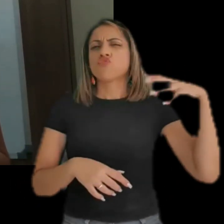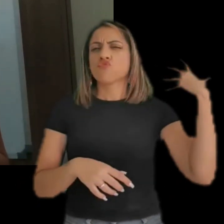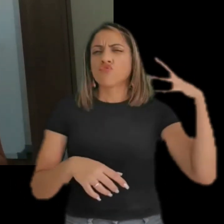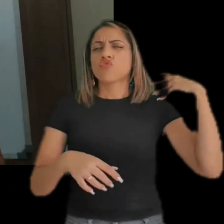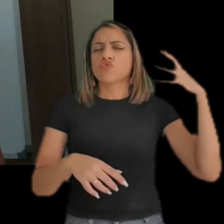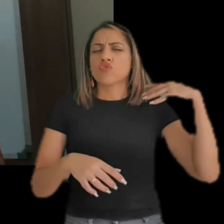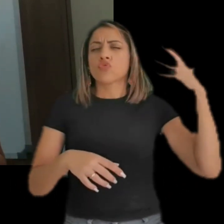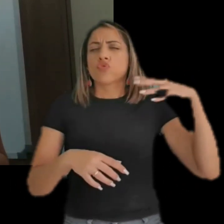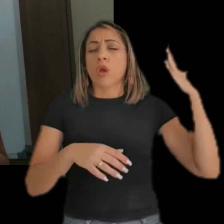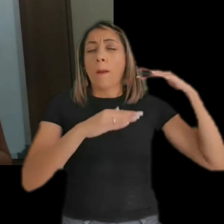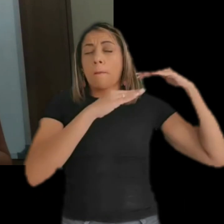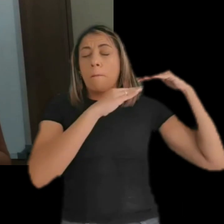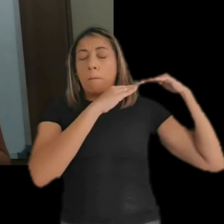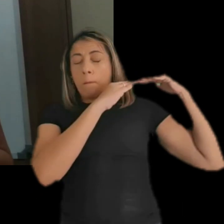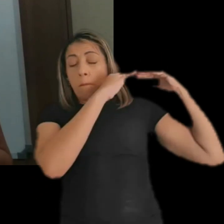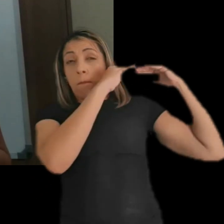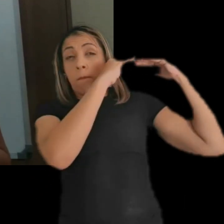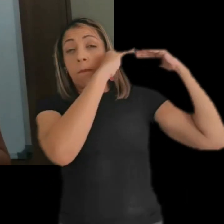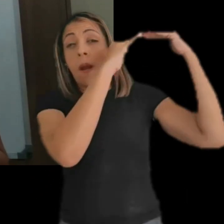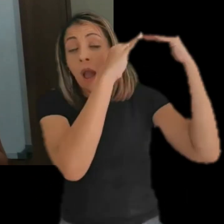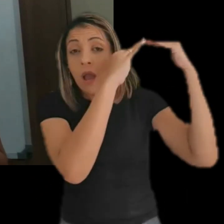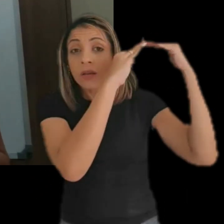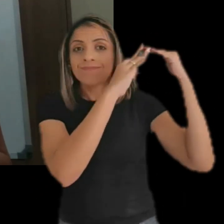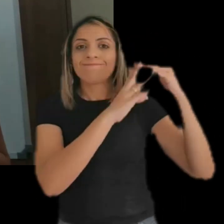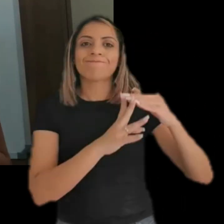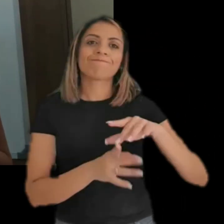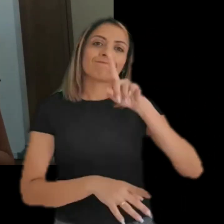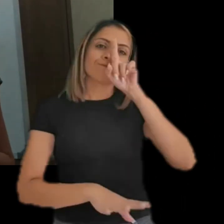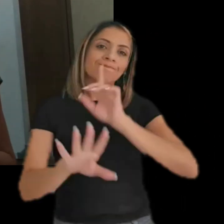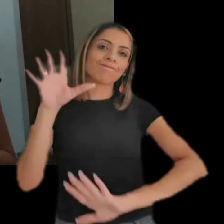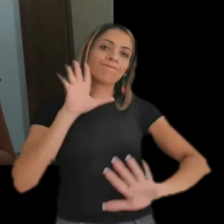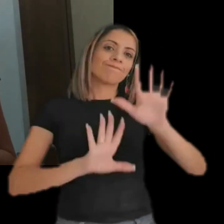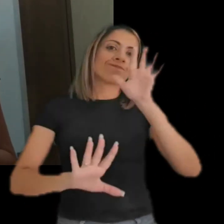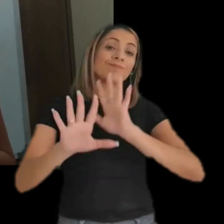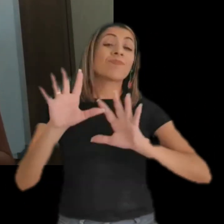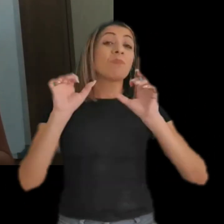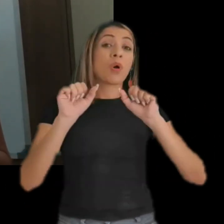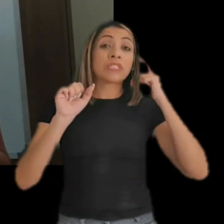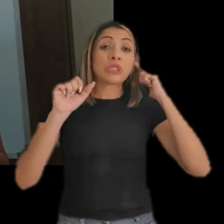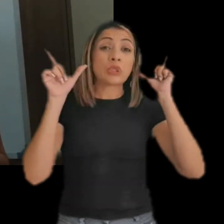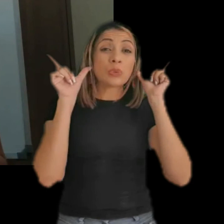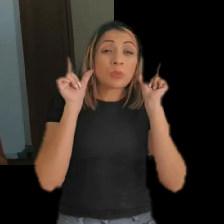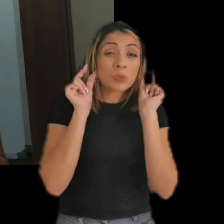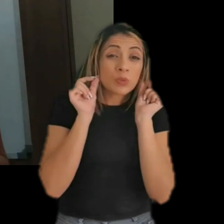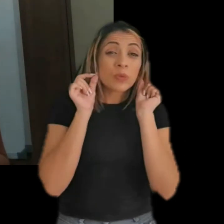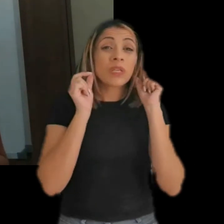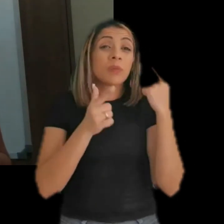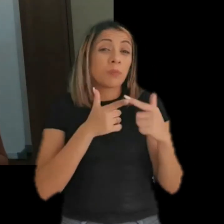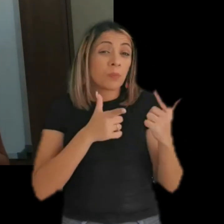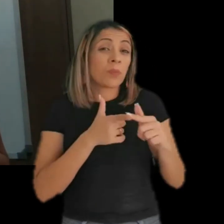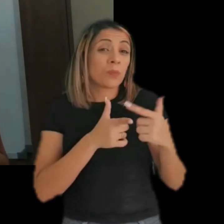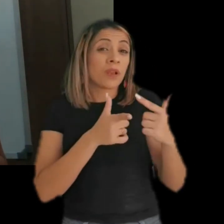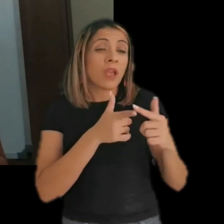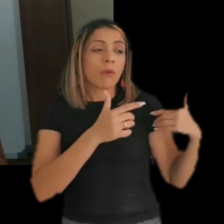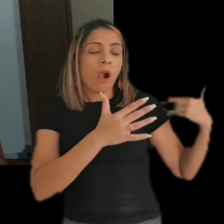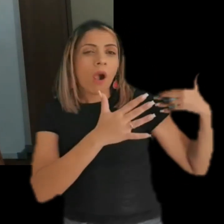ruído excessivo e pode causar danos à nossa audição, seja a curto ou a longo prazo, tá? Então, por exemplo, quando a gente